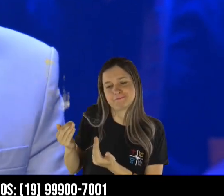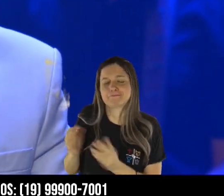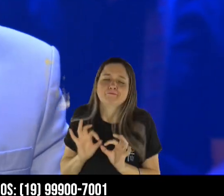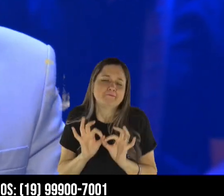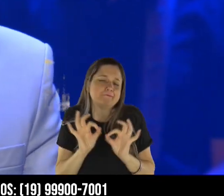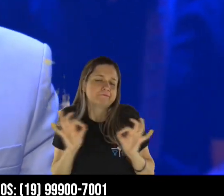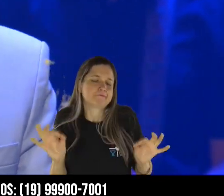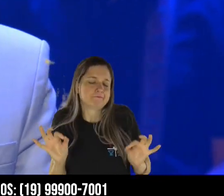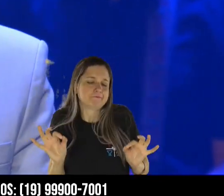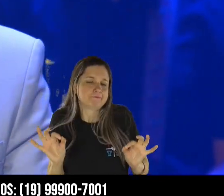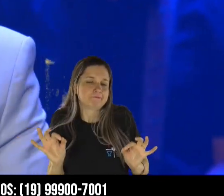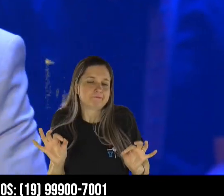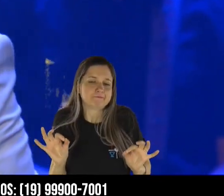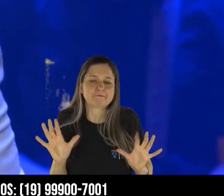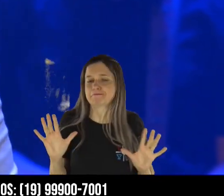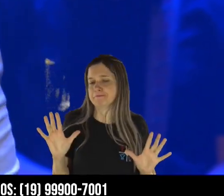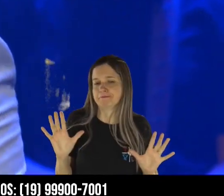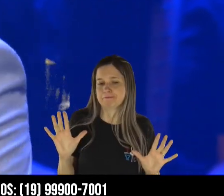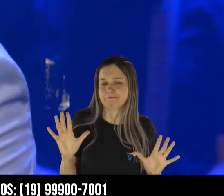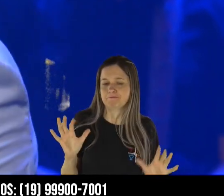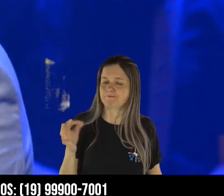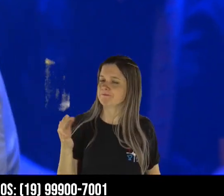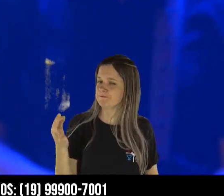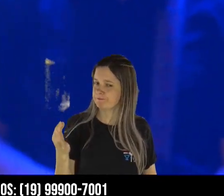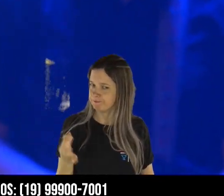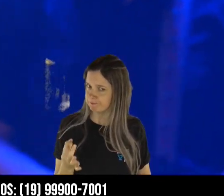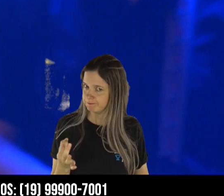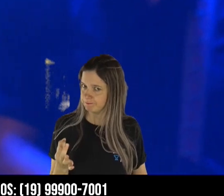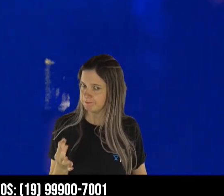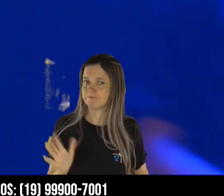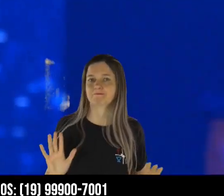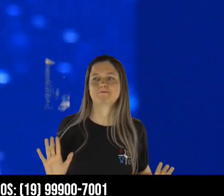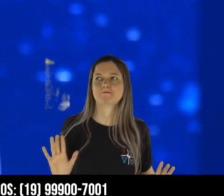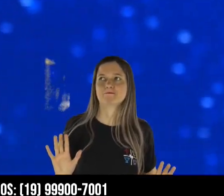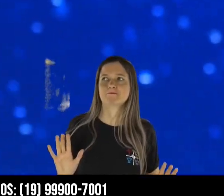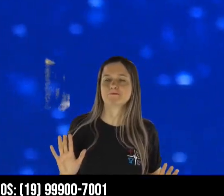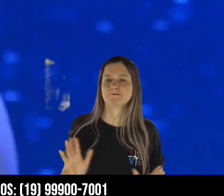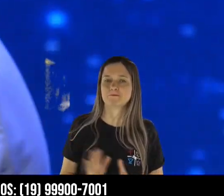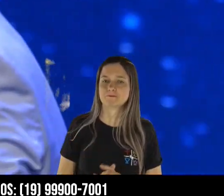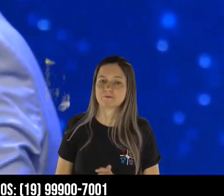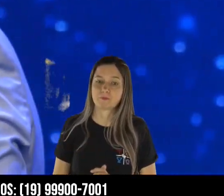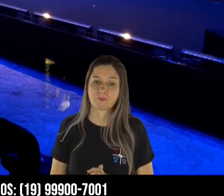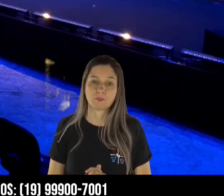honesta, pura. De repente,